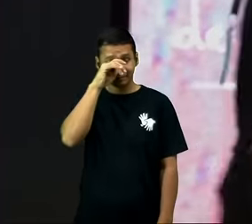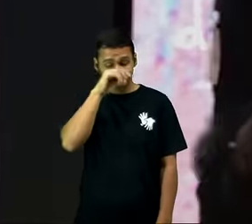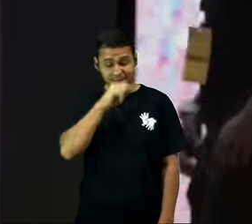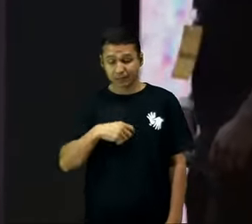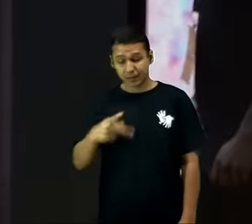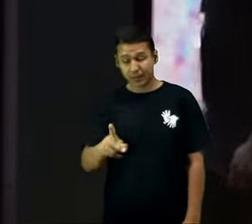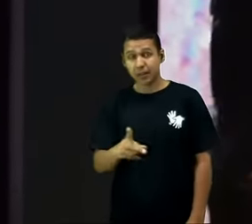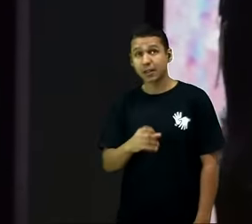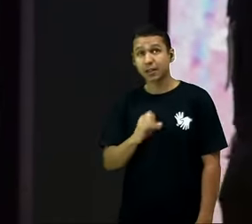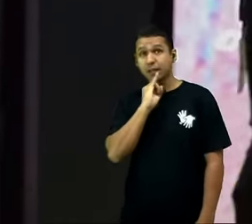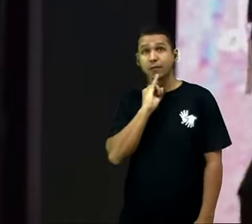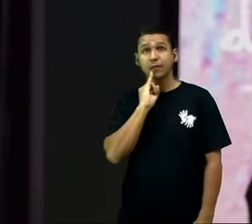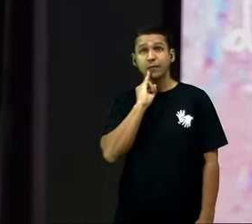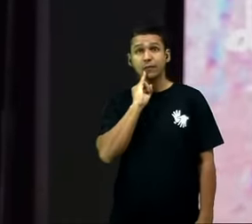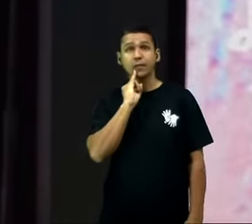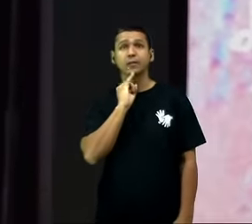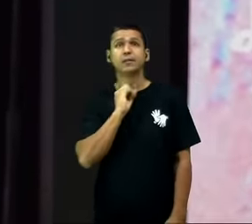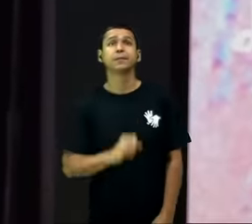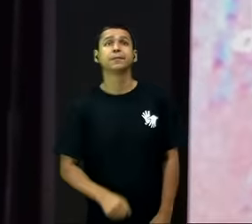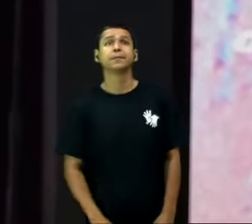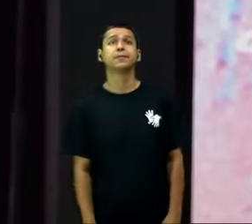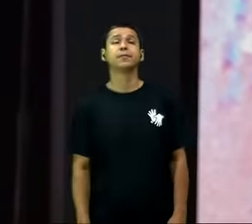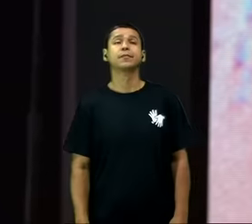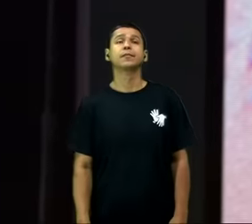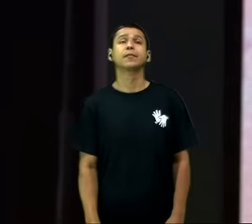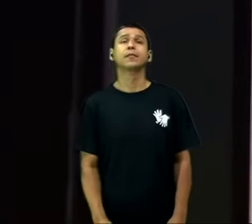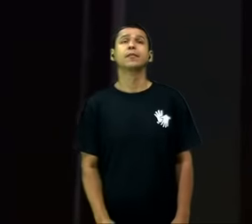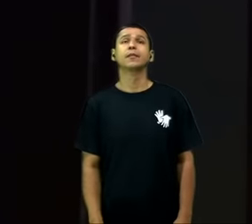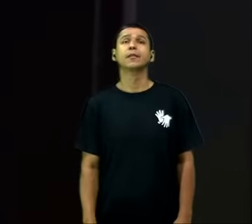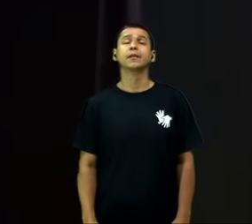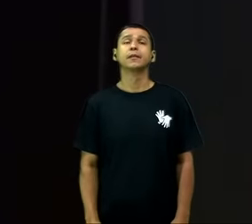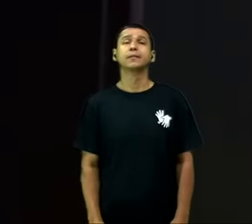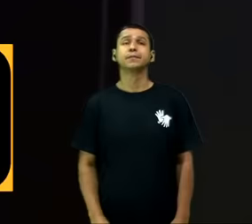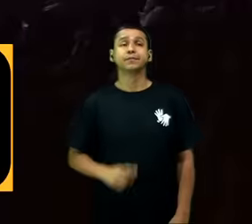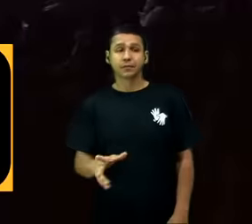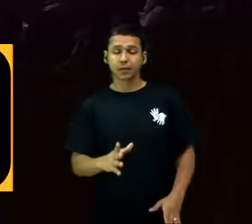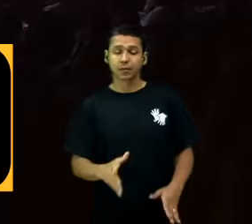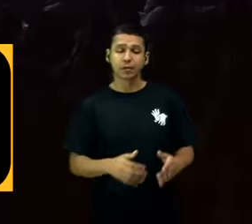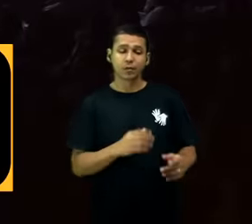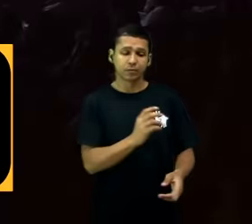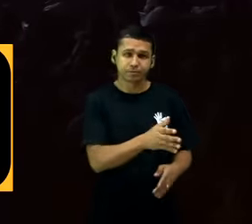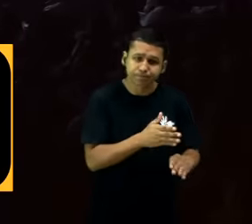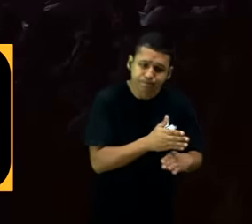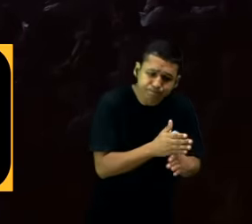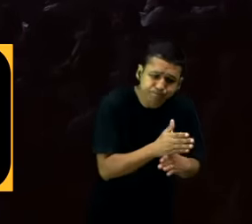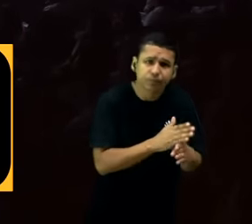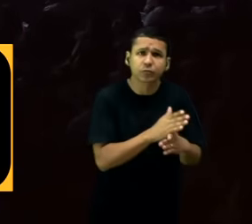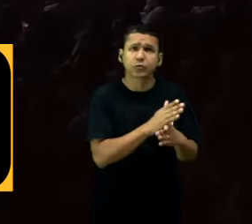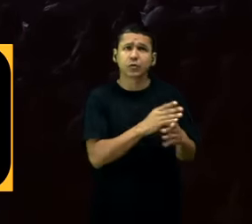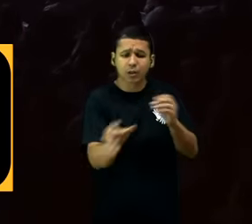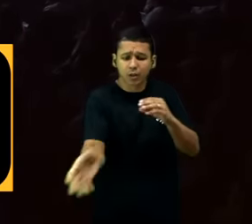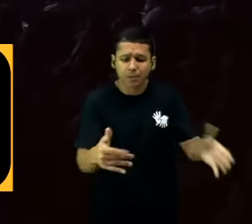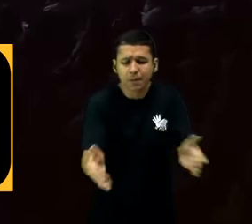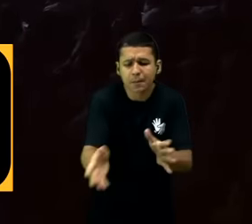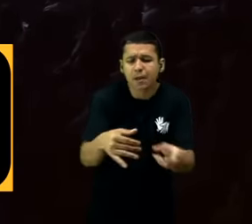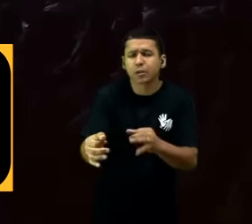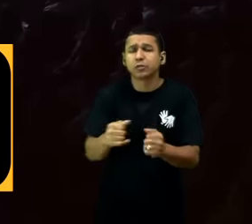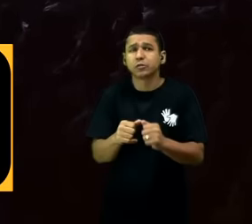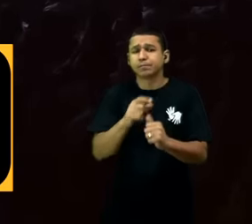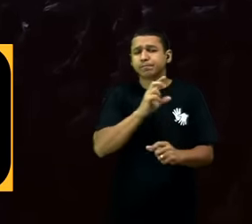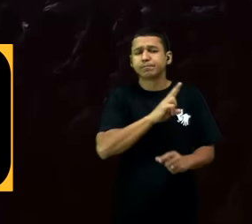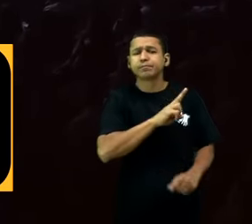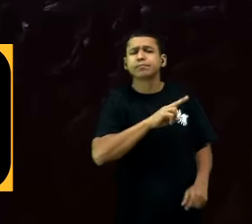Isaac, vamos, versículo 4. Depois de cortar a lenha para o holocausto, partiu em direção ao lugar que Deus lhe